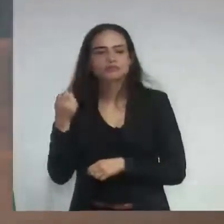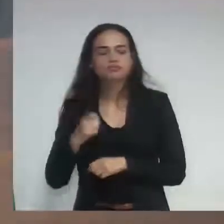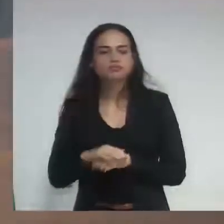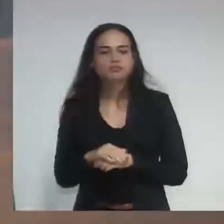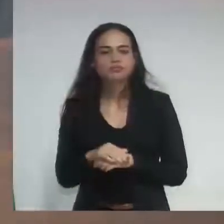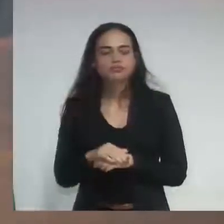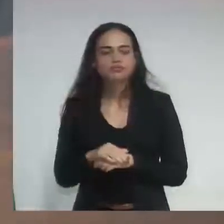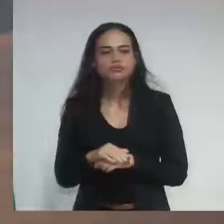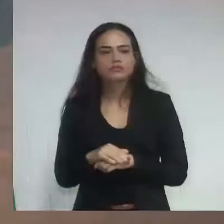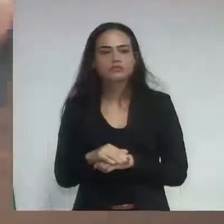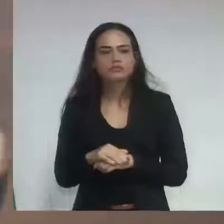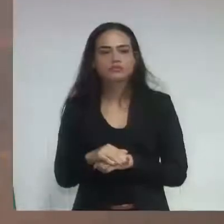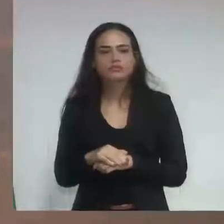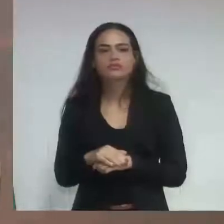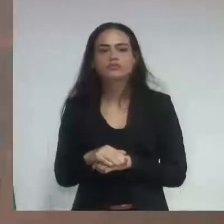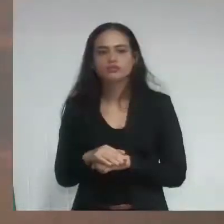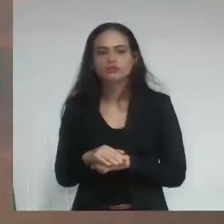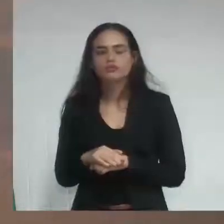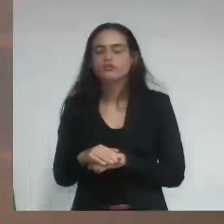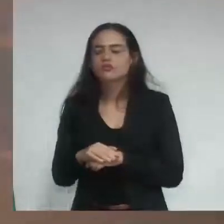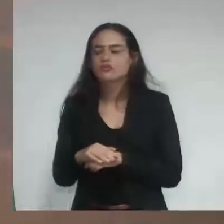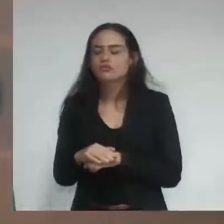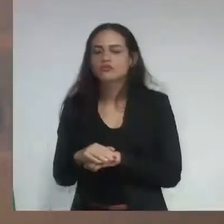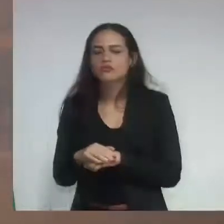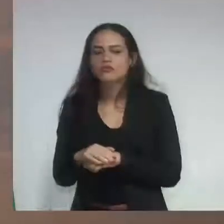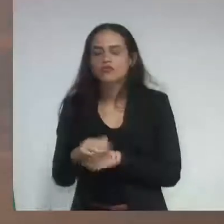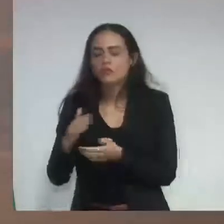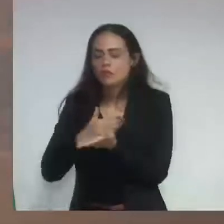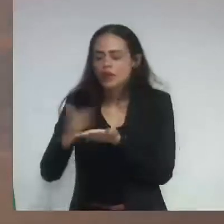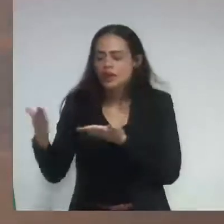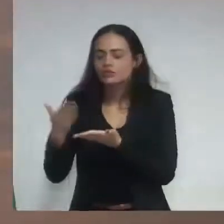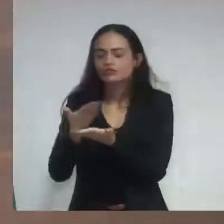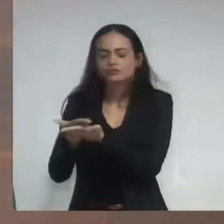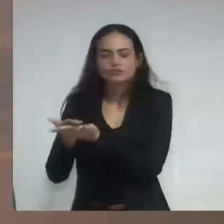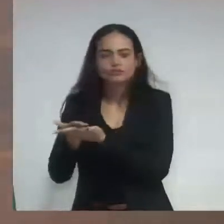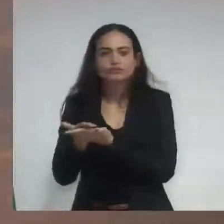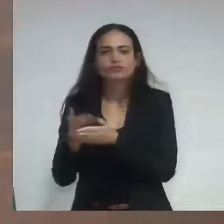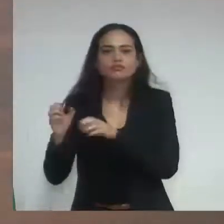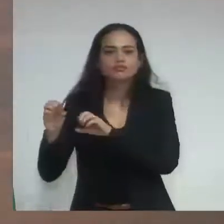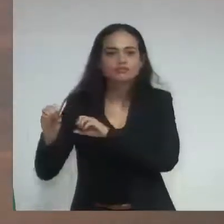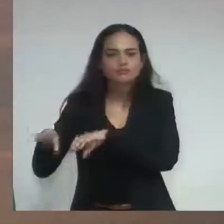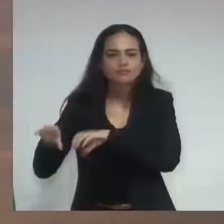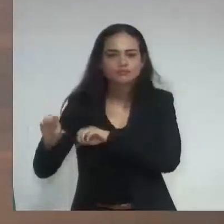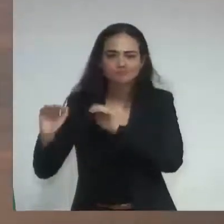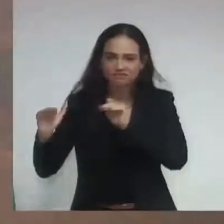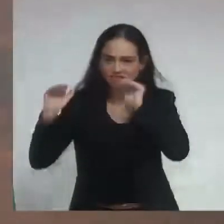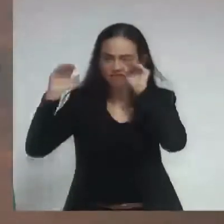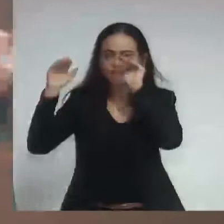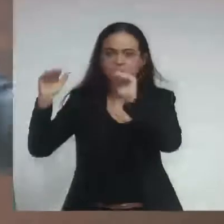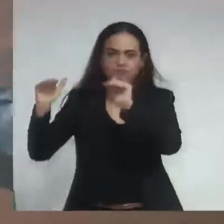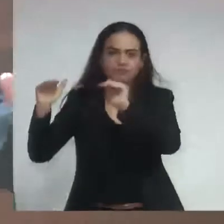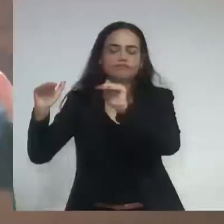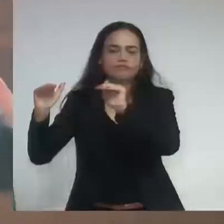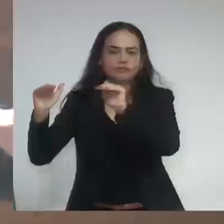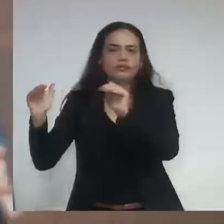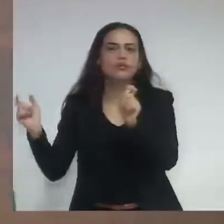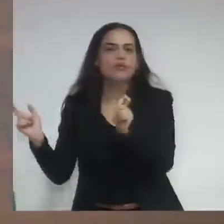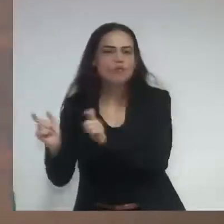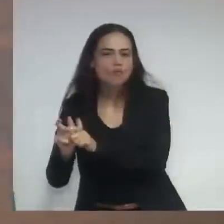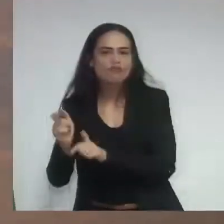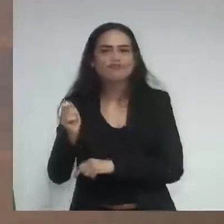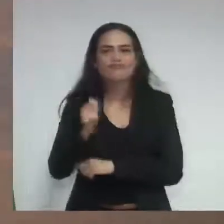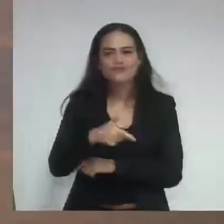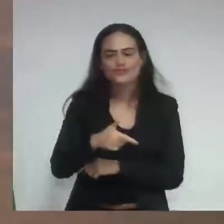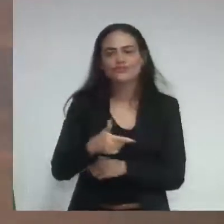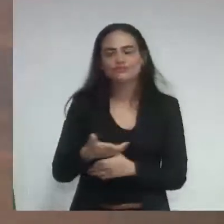acesso ao ensino, especialmente o ensino superior, é absolutamente